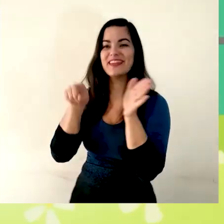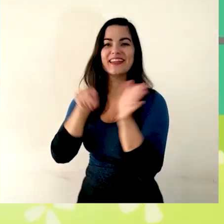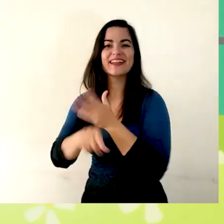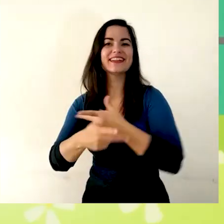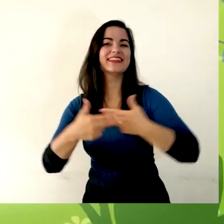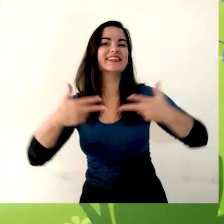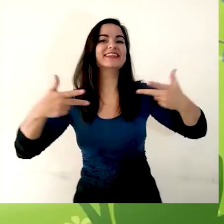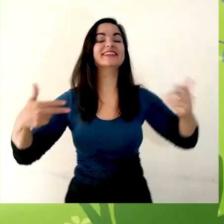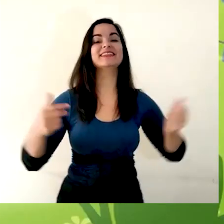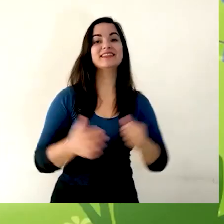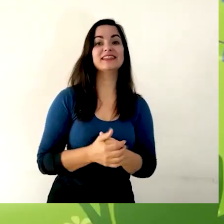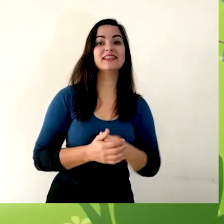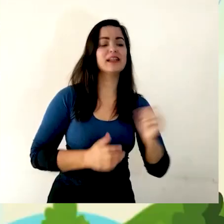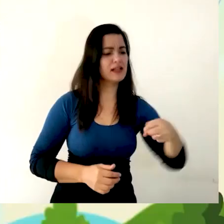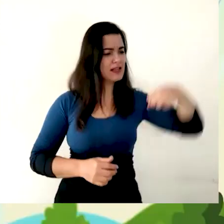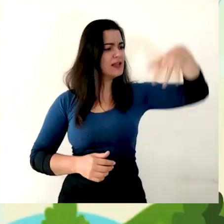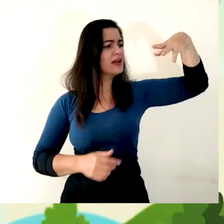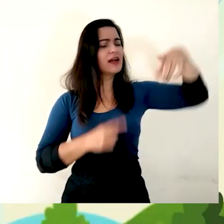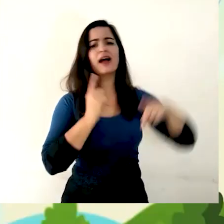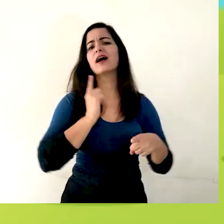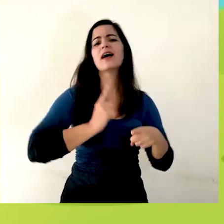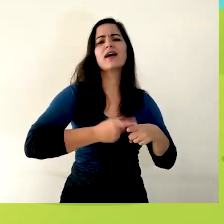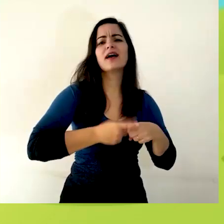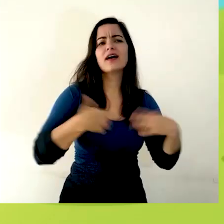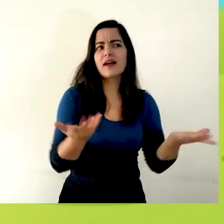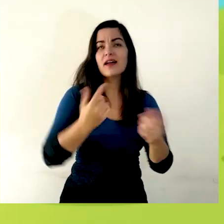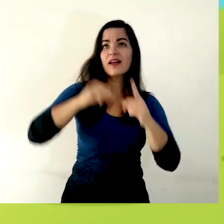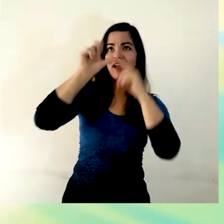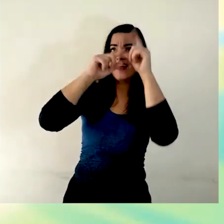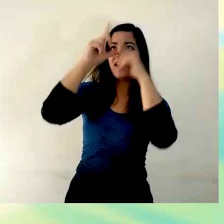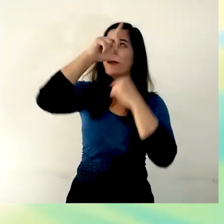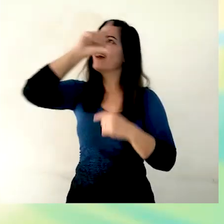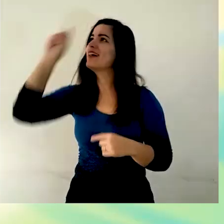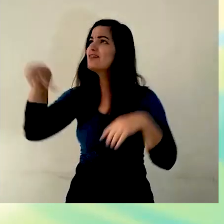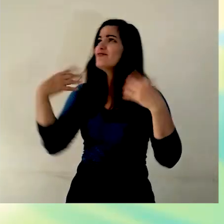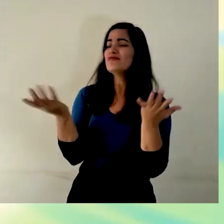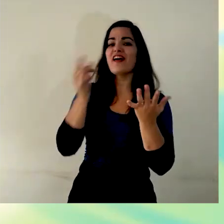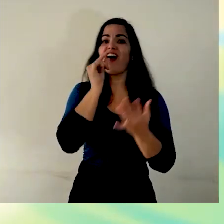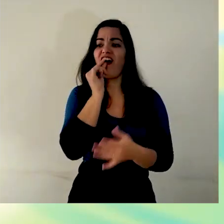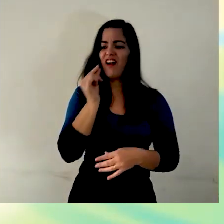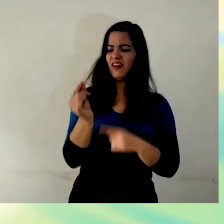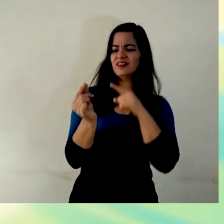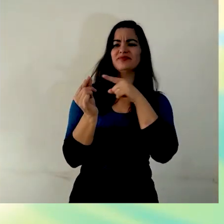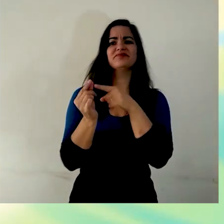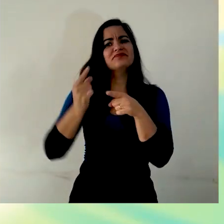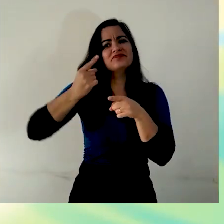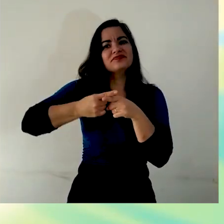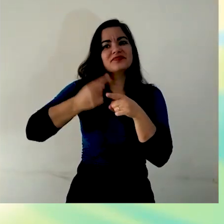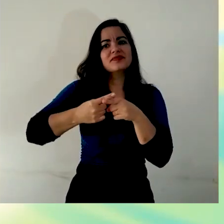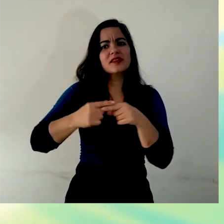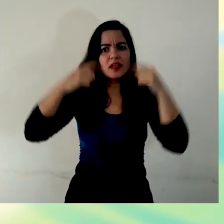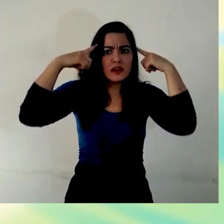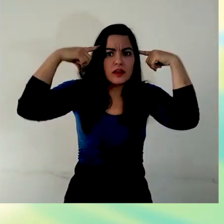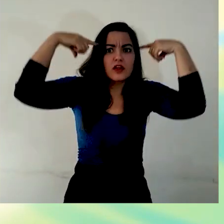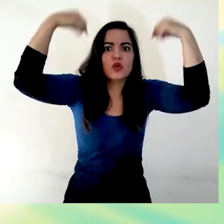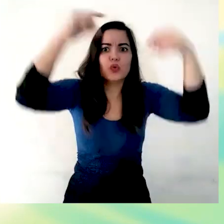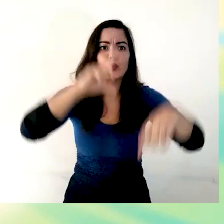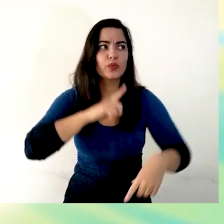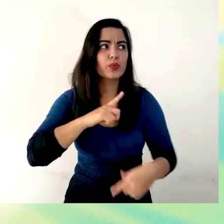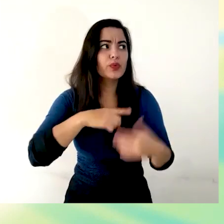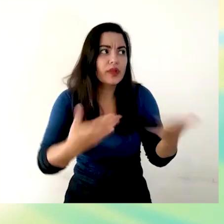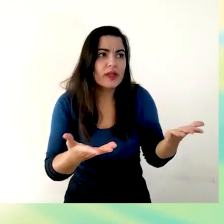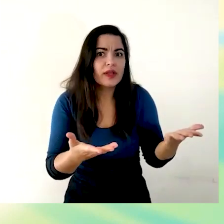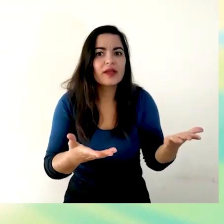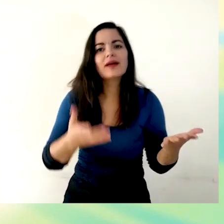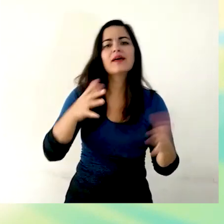Luna, tudo que a pergunta a Luna faz. Porque a luz acende, cadê a estrela cadente? Porque a gente perde dente, será